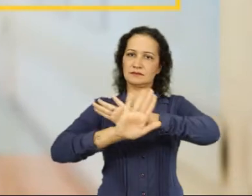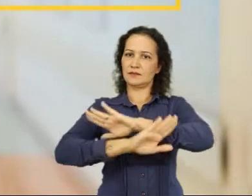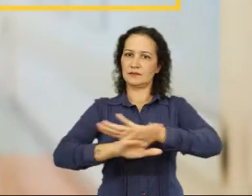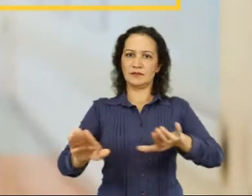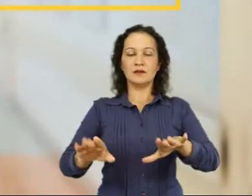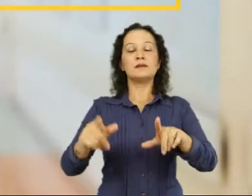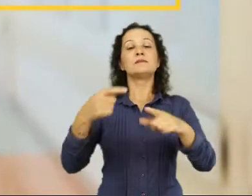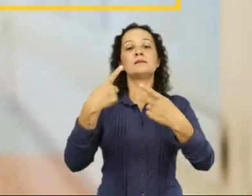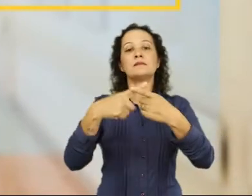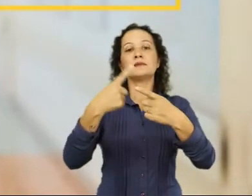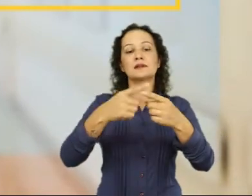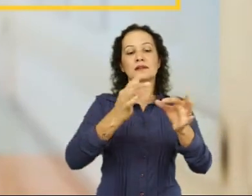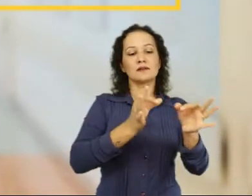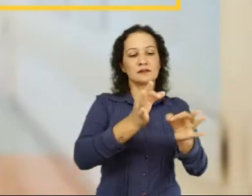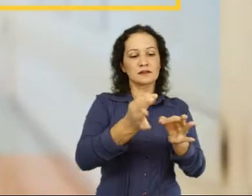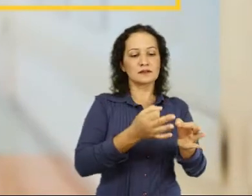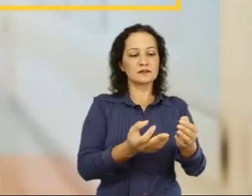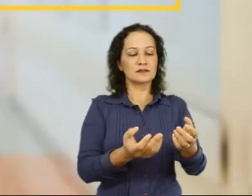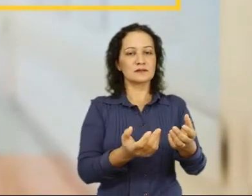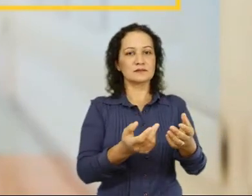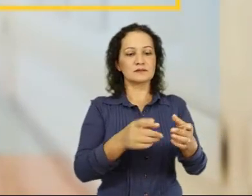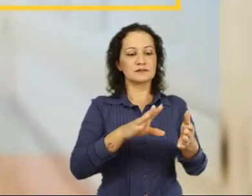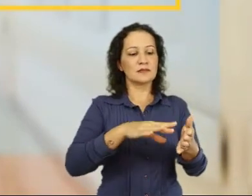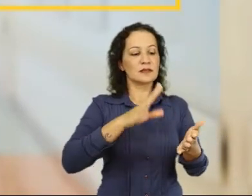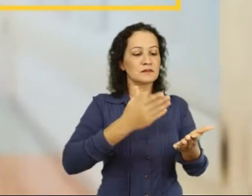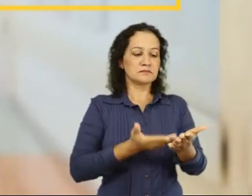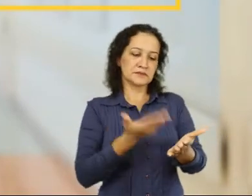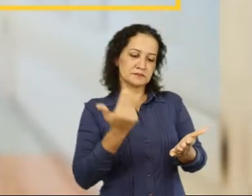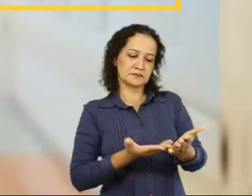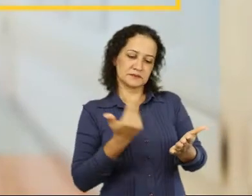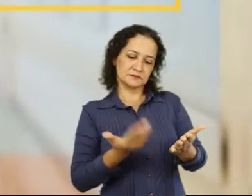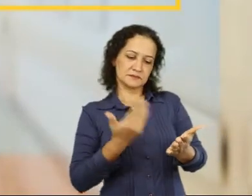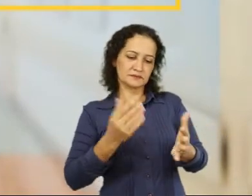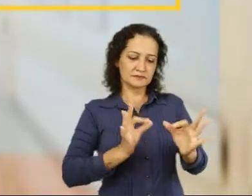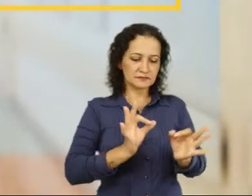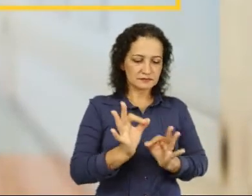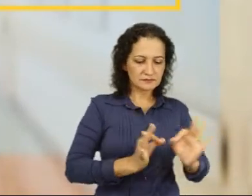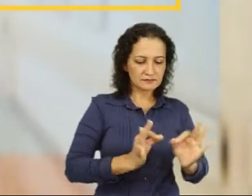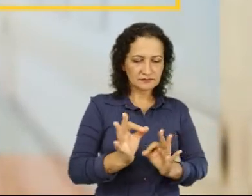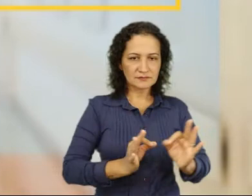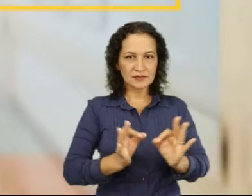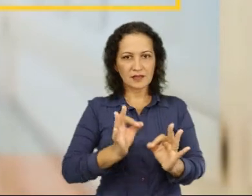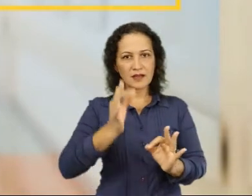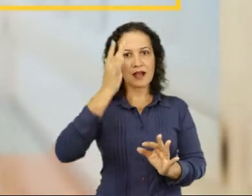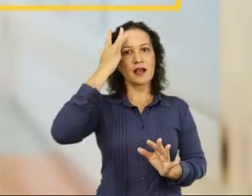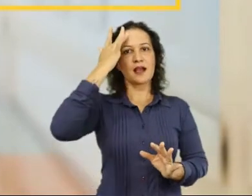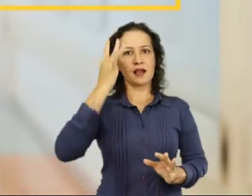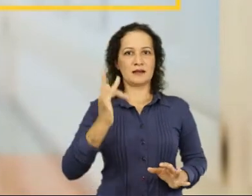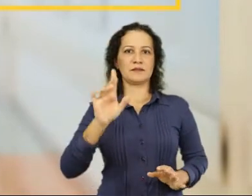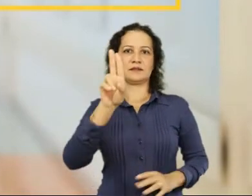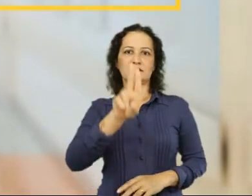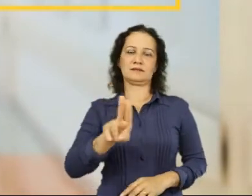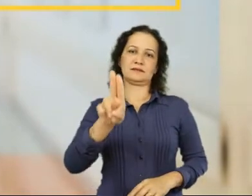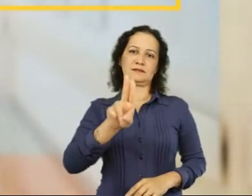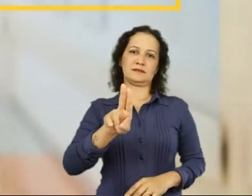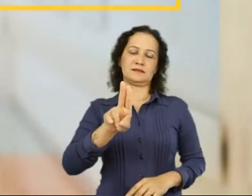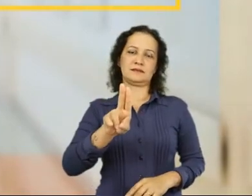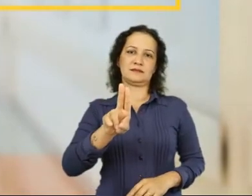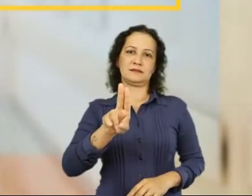térmica os gelox e os imunobiológicos que não foram utilizados para poderem ser reutilizados no próximo